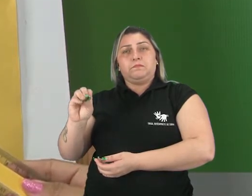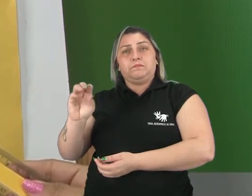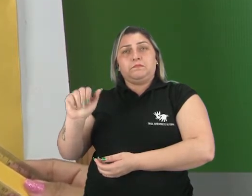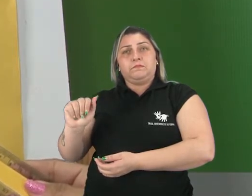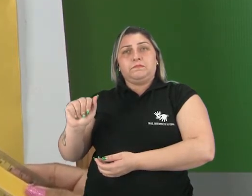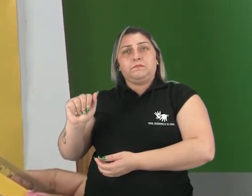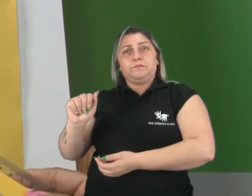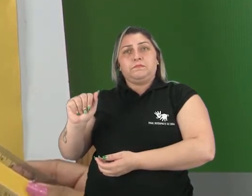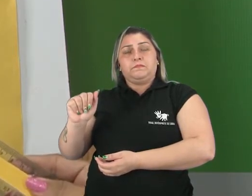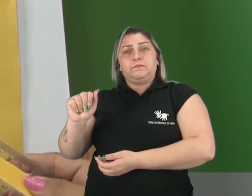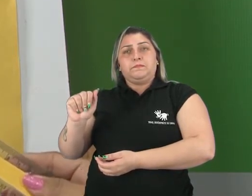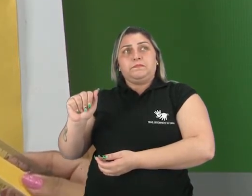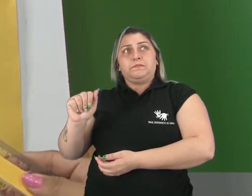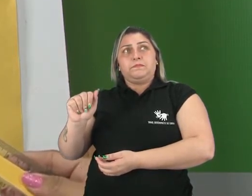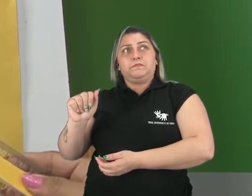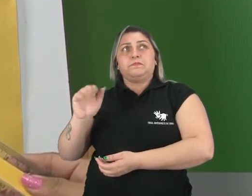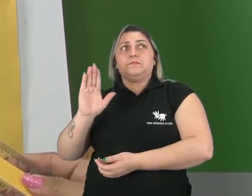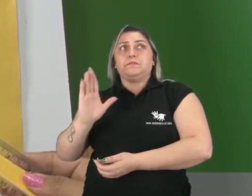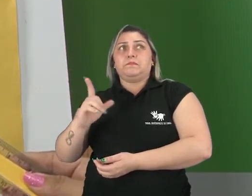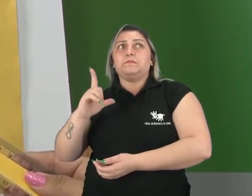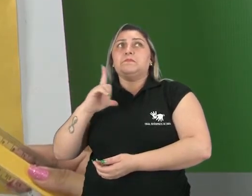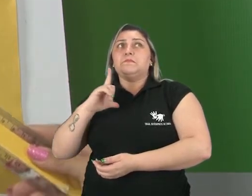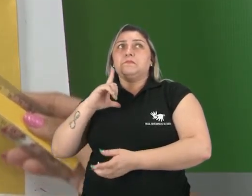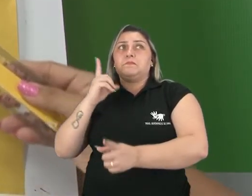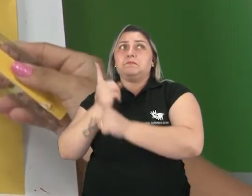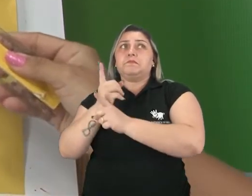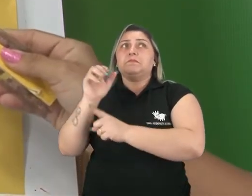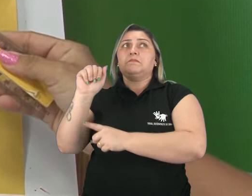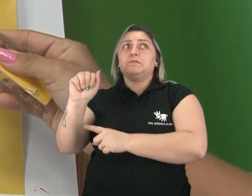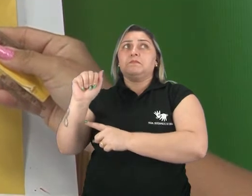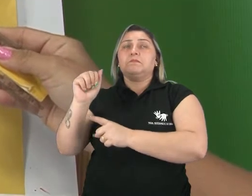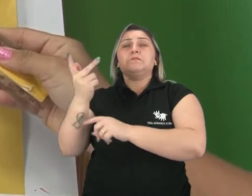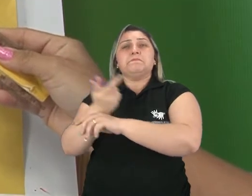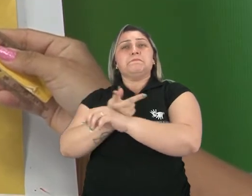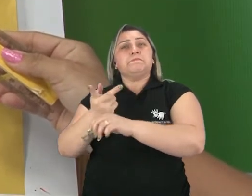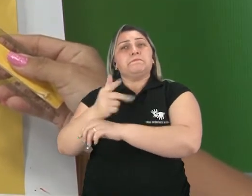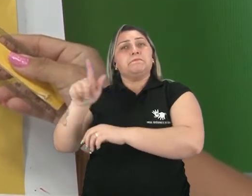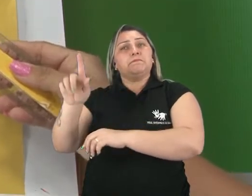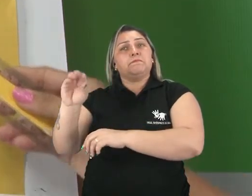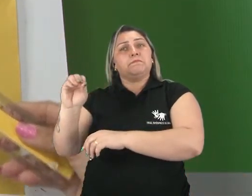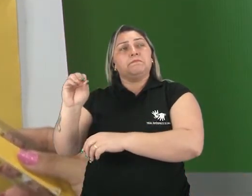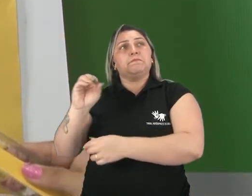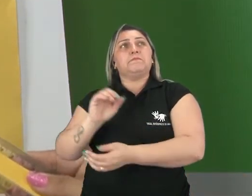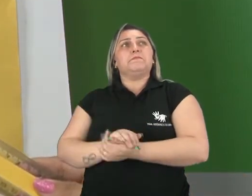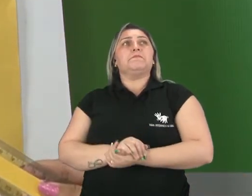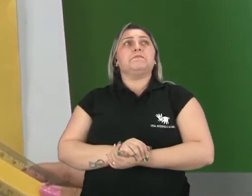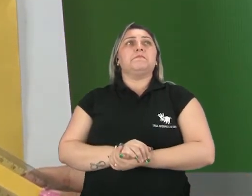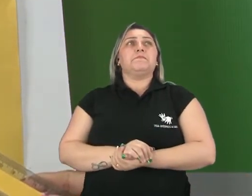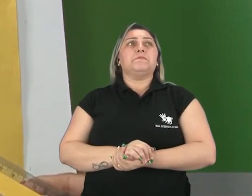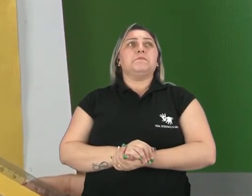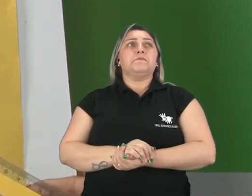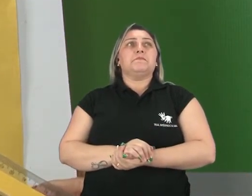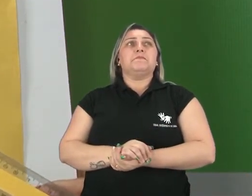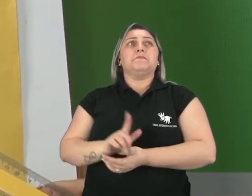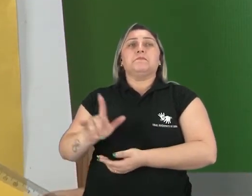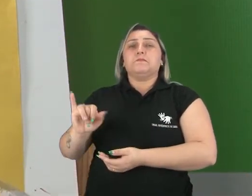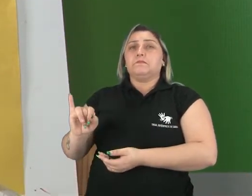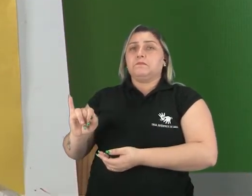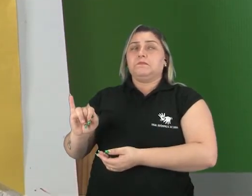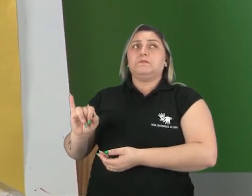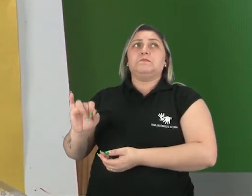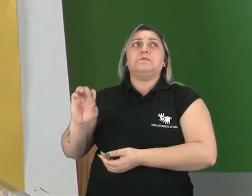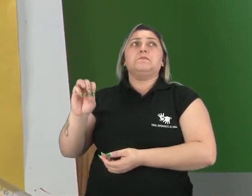a veja o que nós já tem encontramos a mas estamos conferindo o a